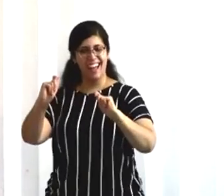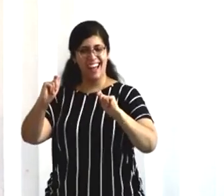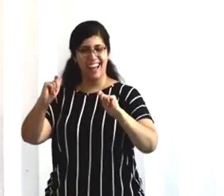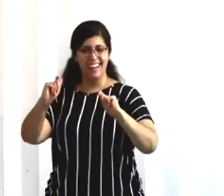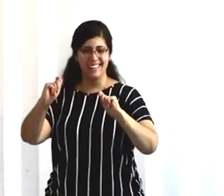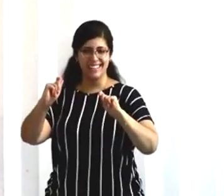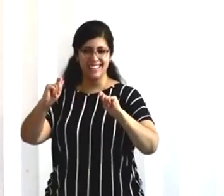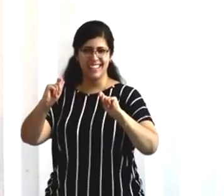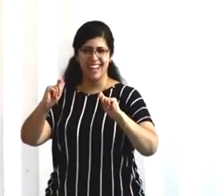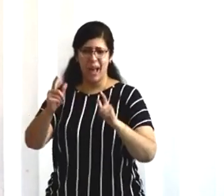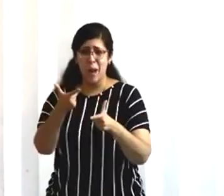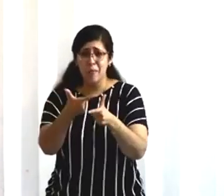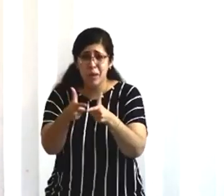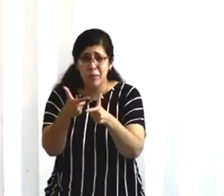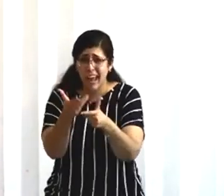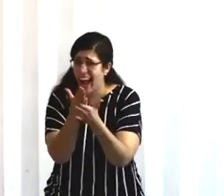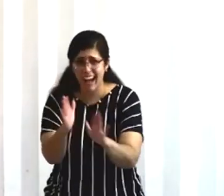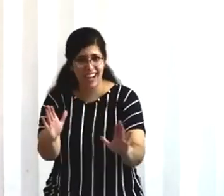problemas.